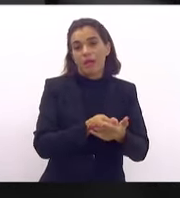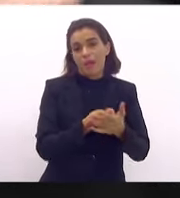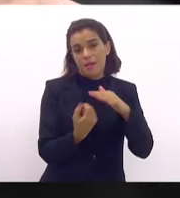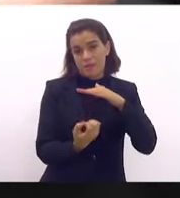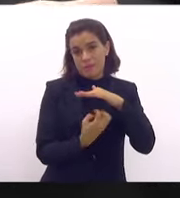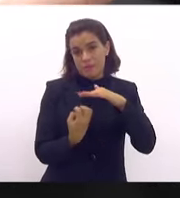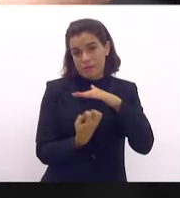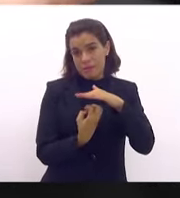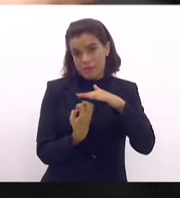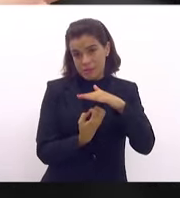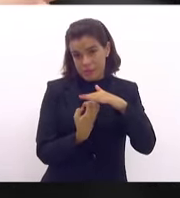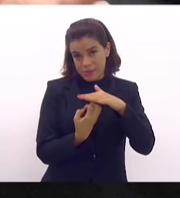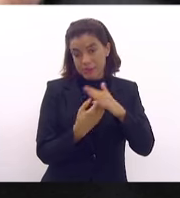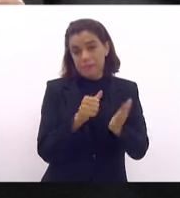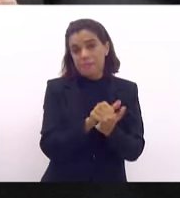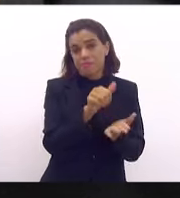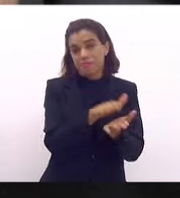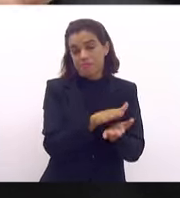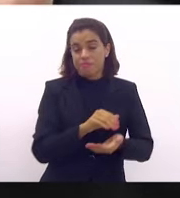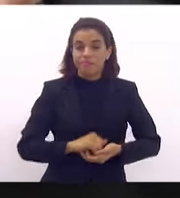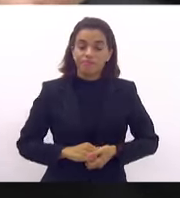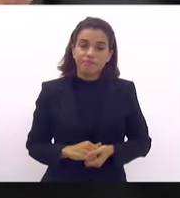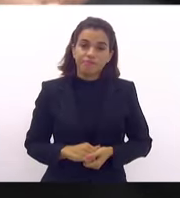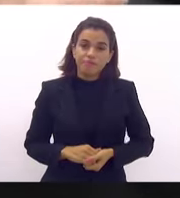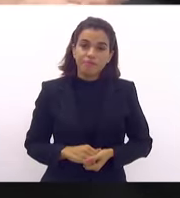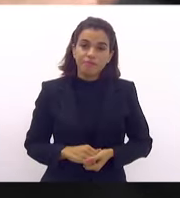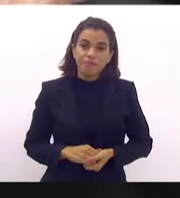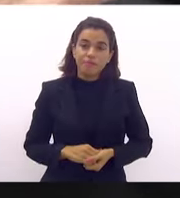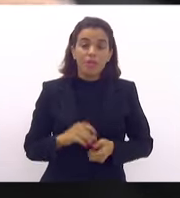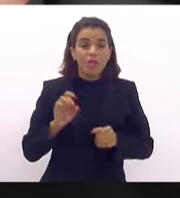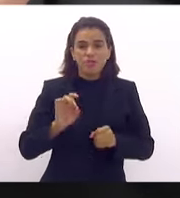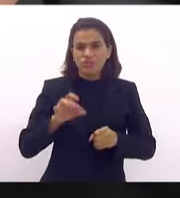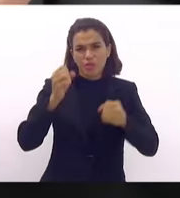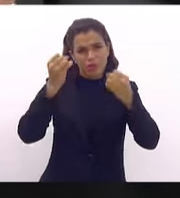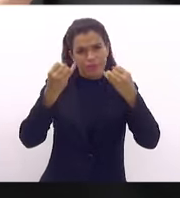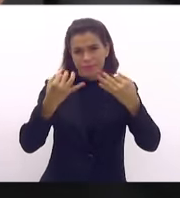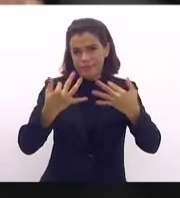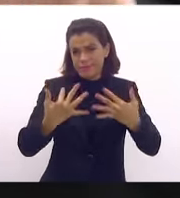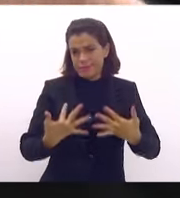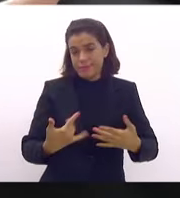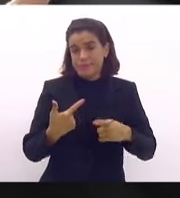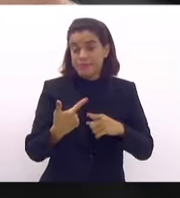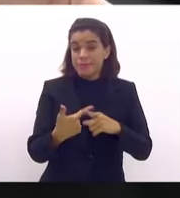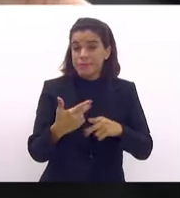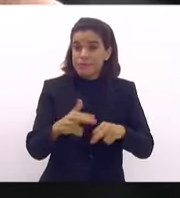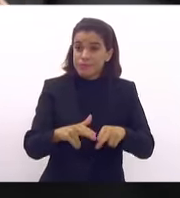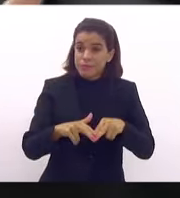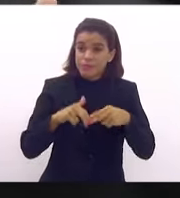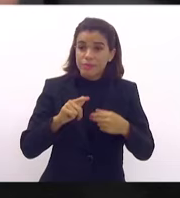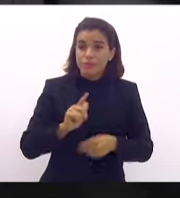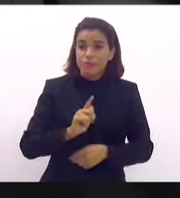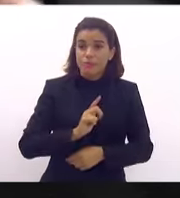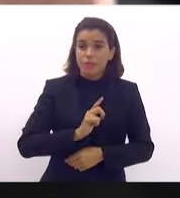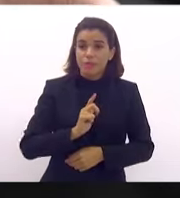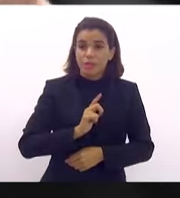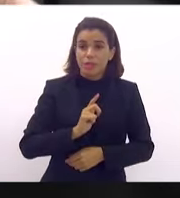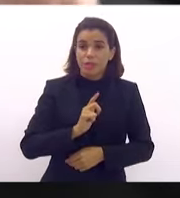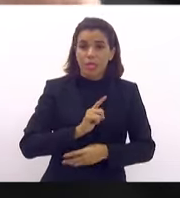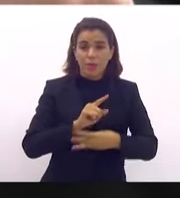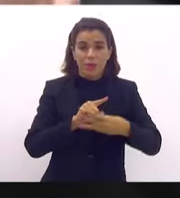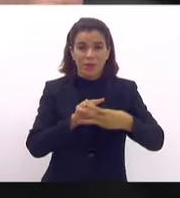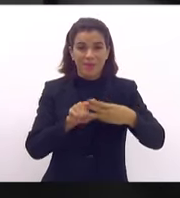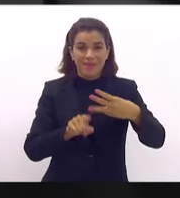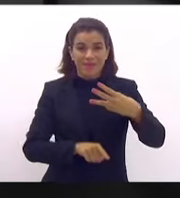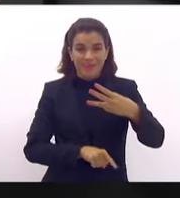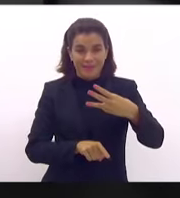concessionária indenizar. Então, só a explicação. Por isso que tem aí essa trindade